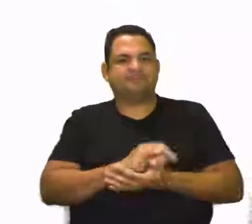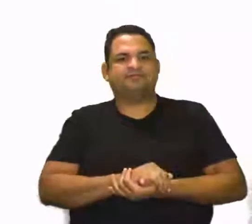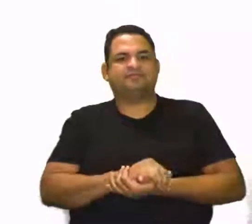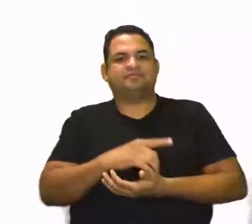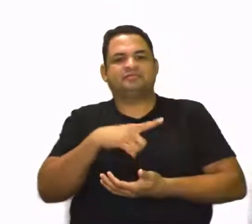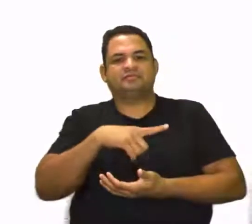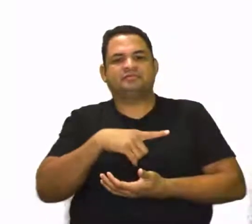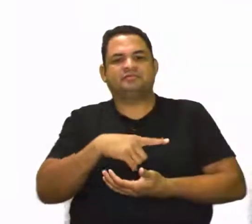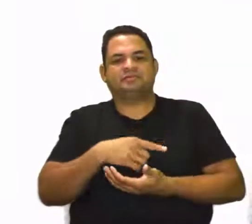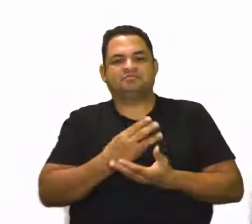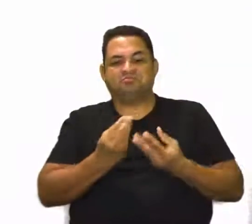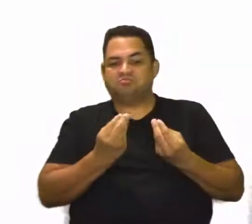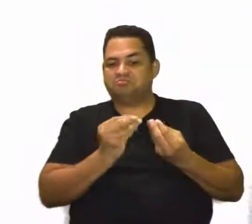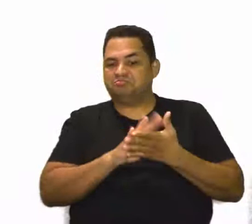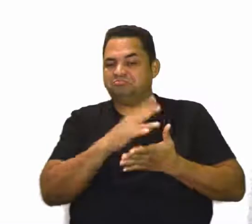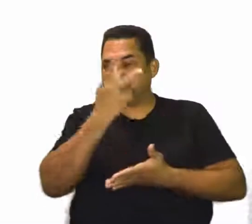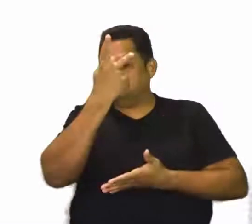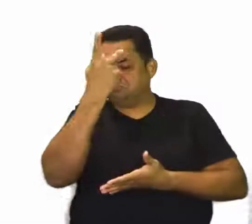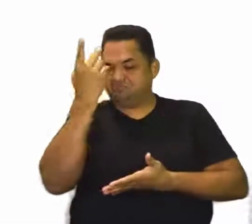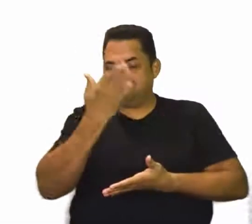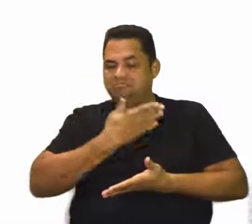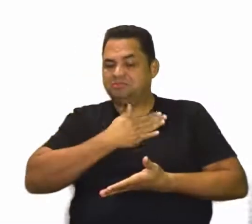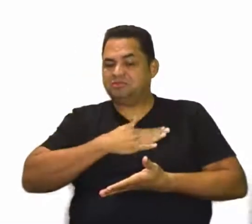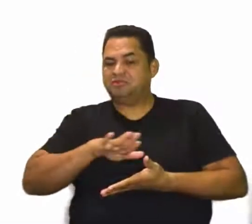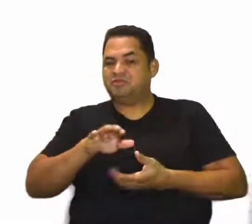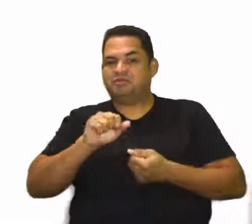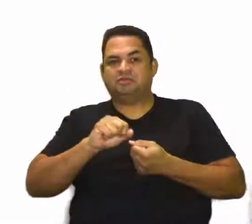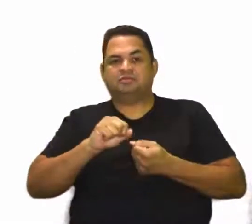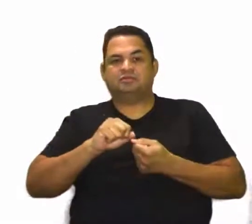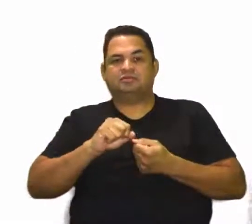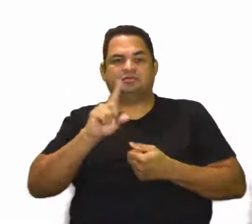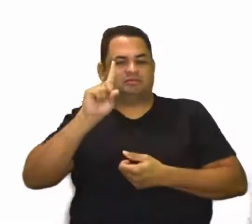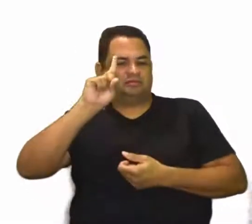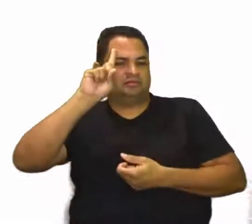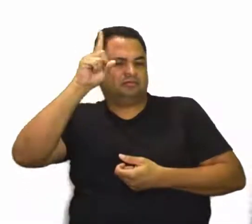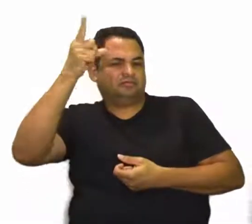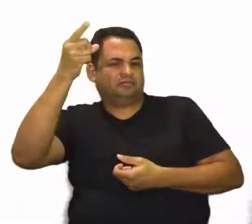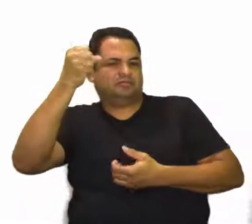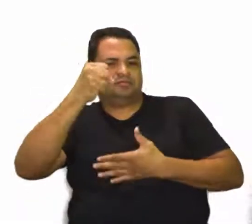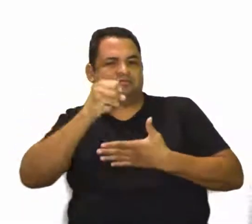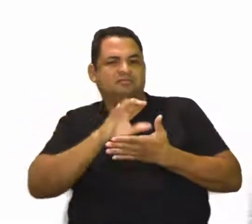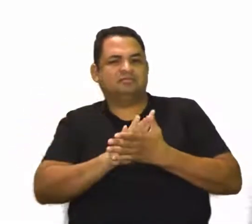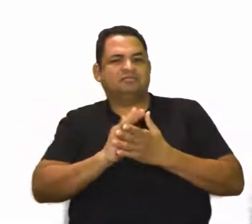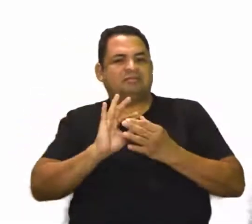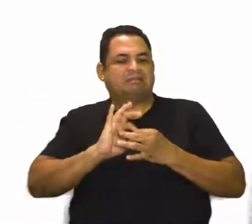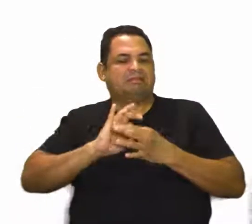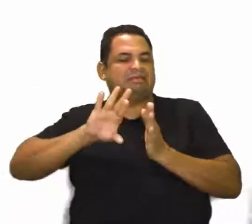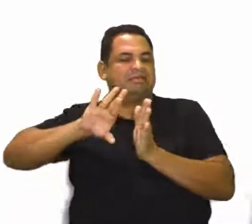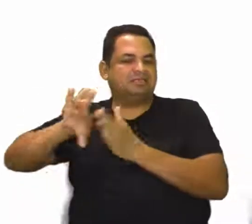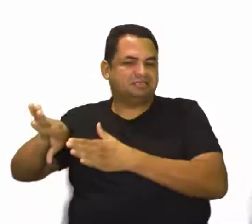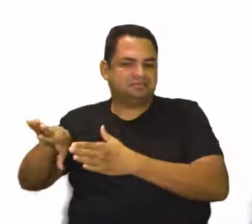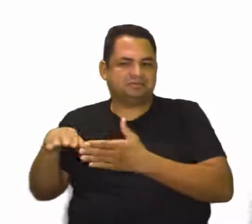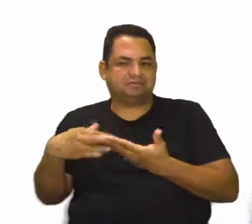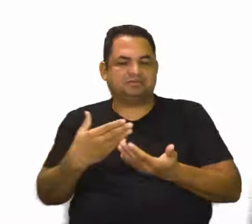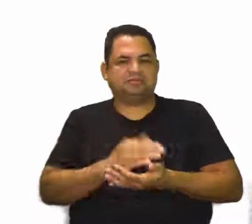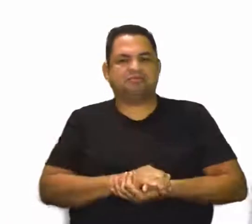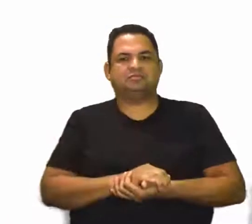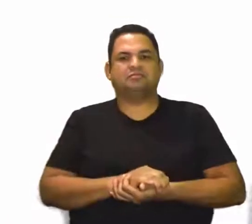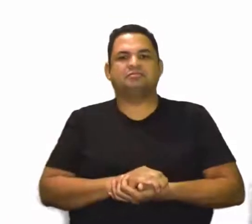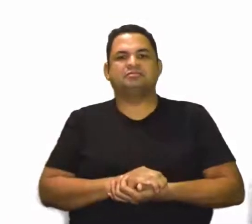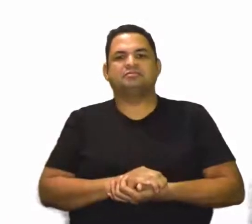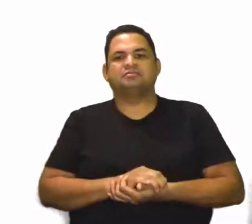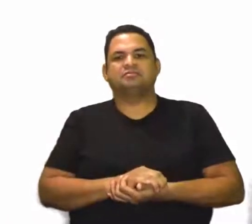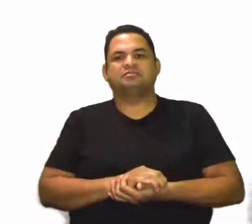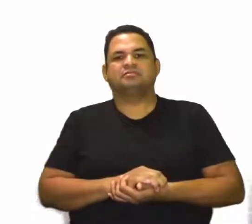muita gente aí que não gosta de fazer ou que inventa alguma questão e abandona, né? Então, o